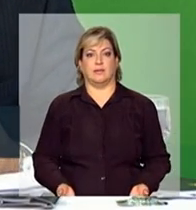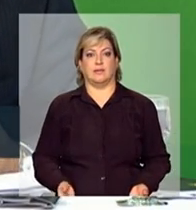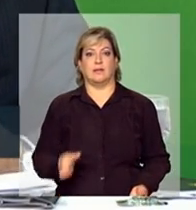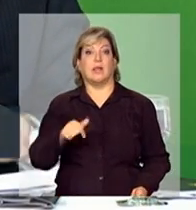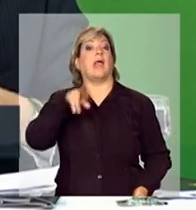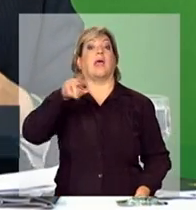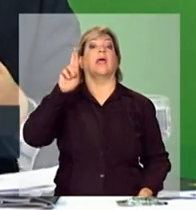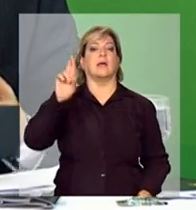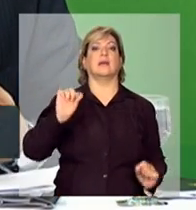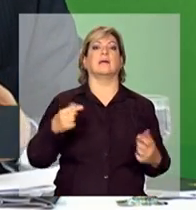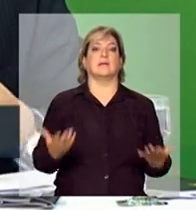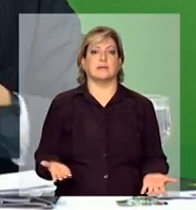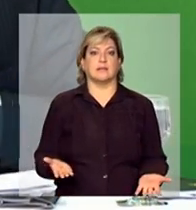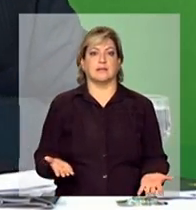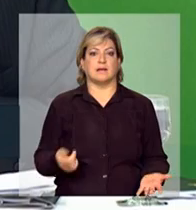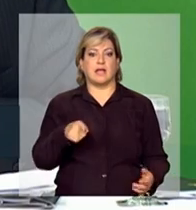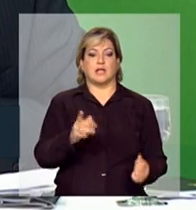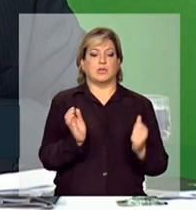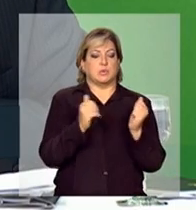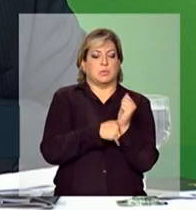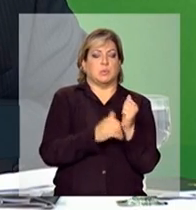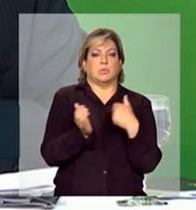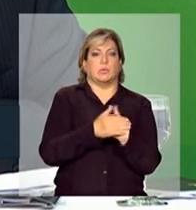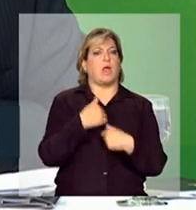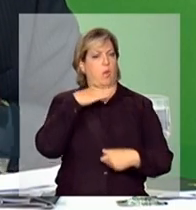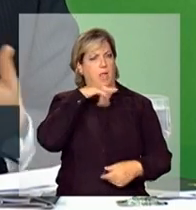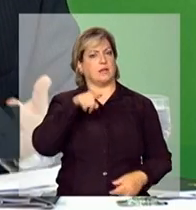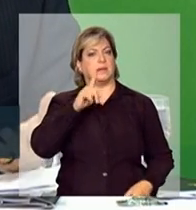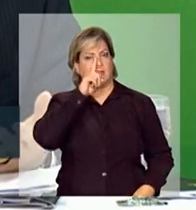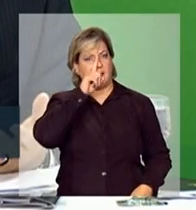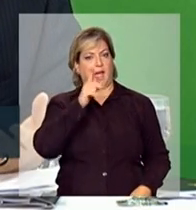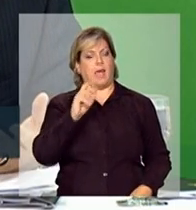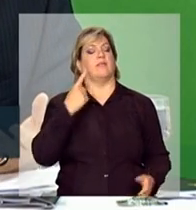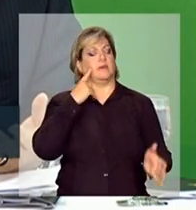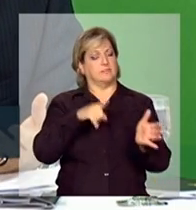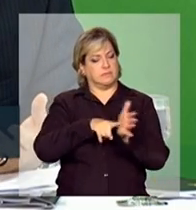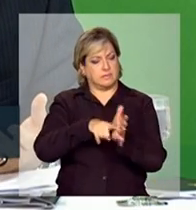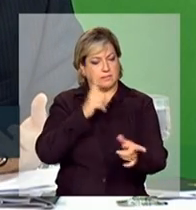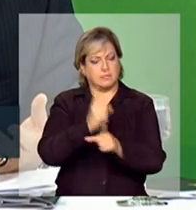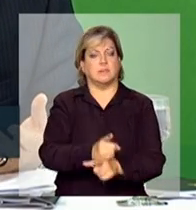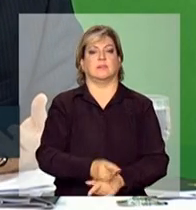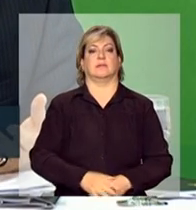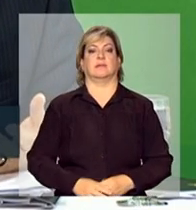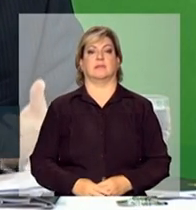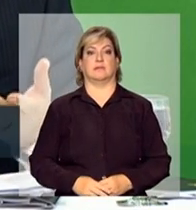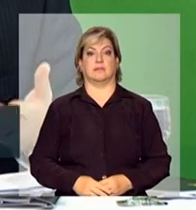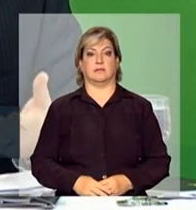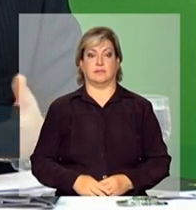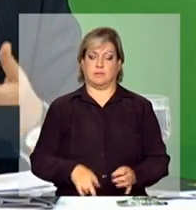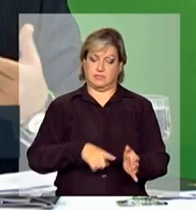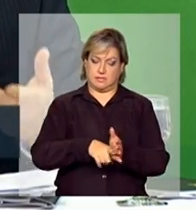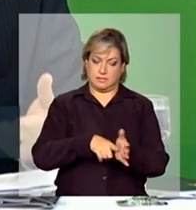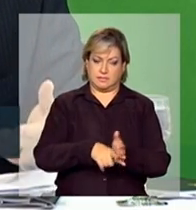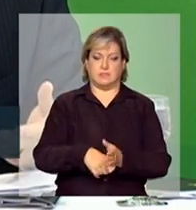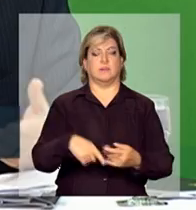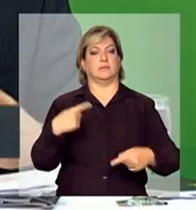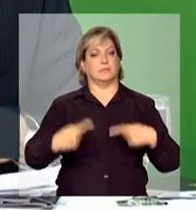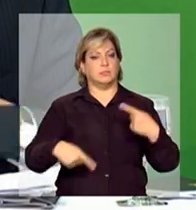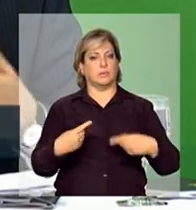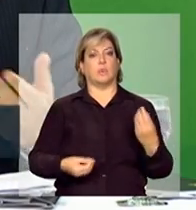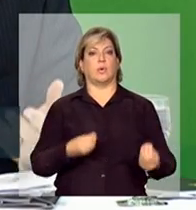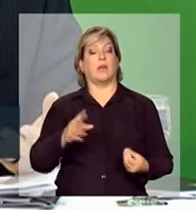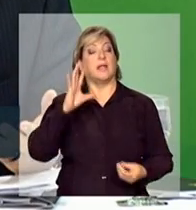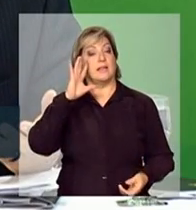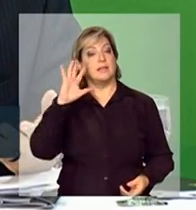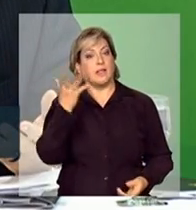responsabilidade por essa omissão que eu acho grave nós vamos apurar vamos apurar vamos discutir e